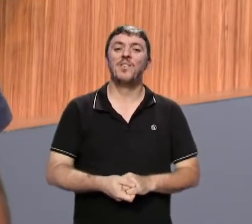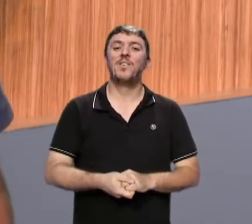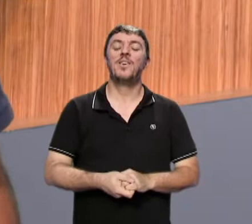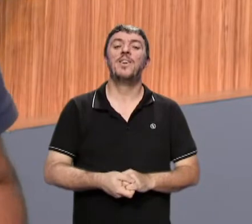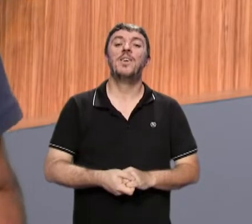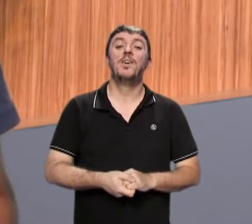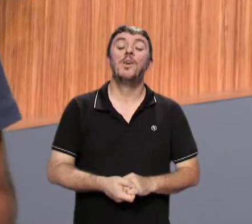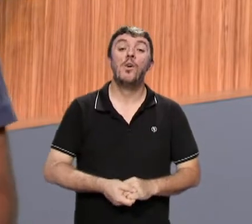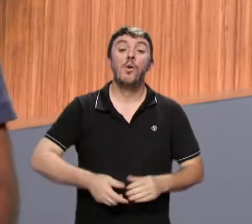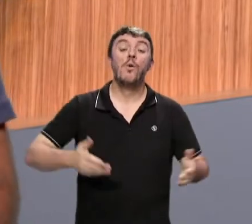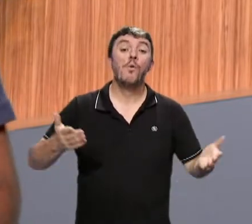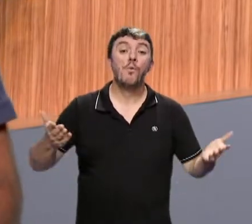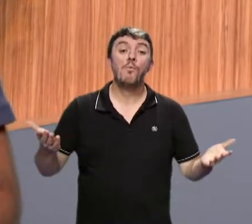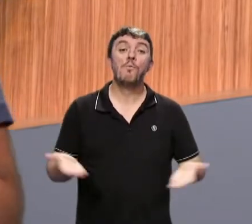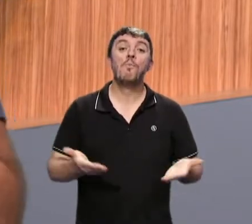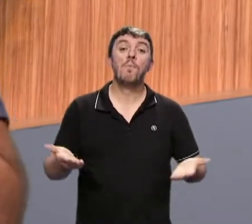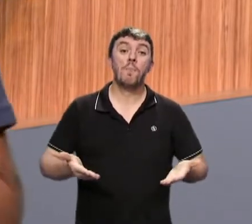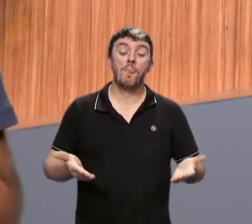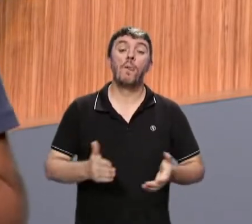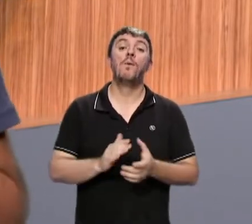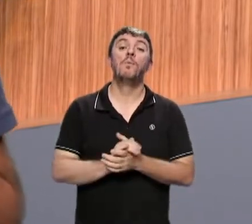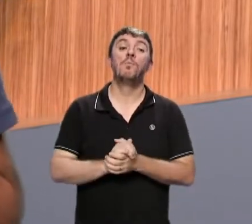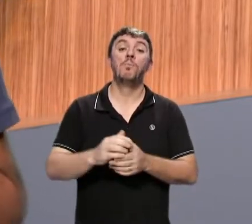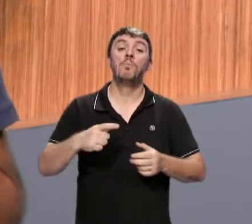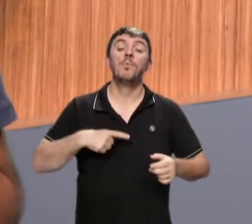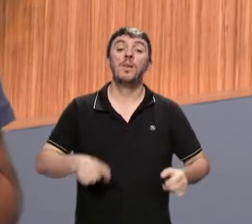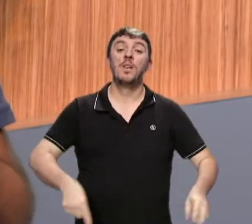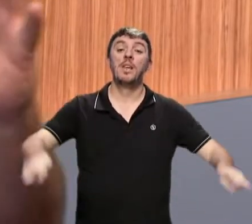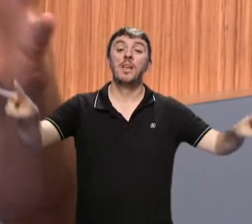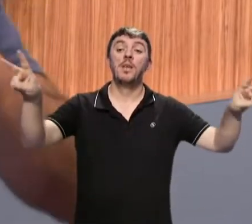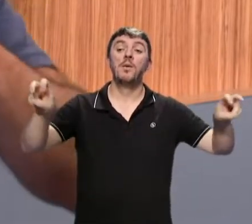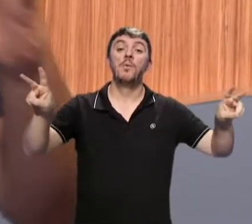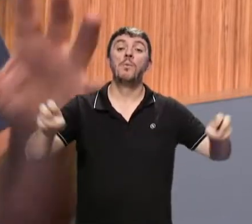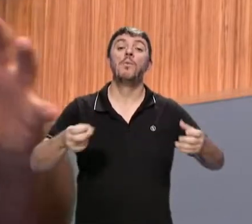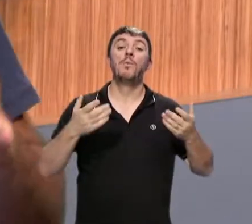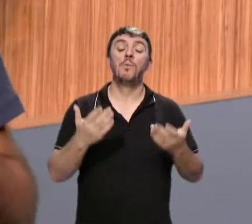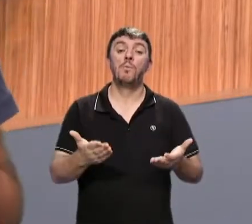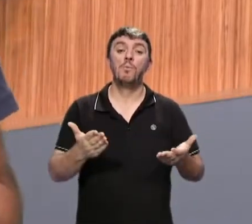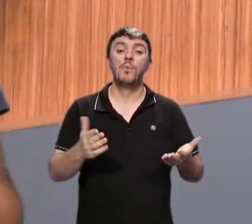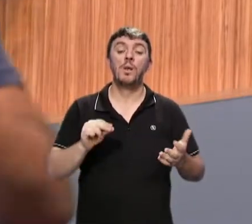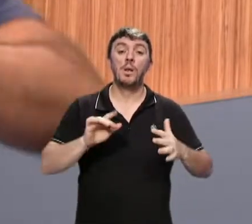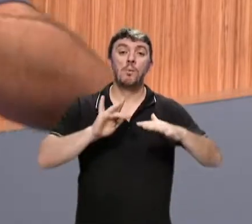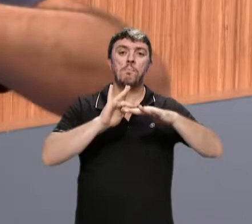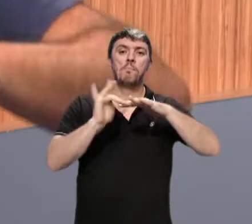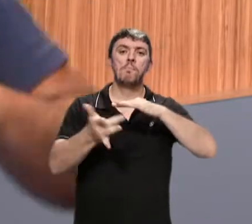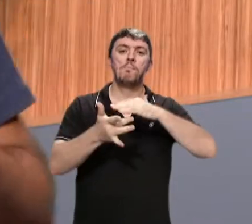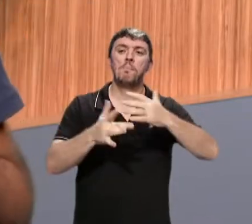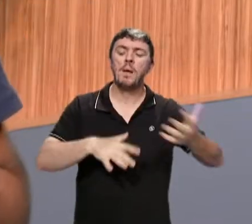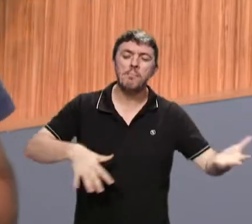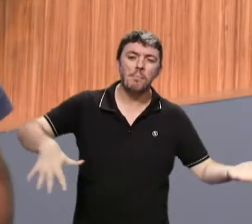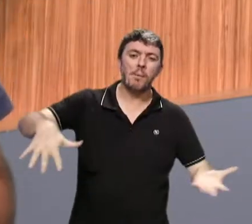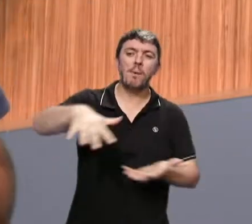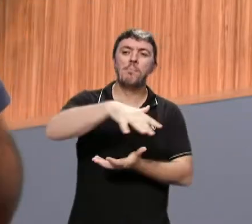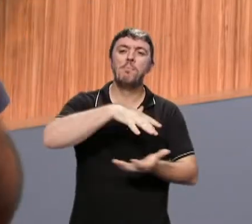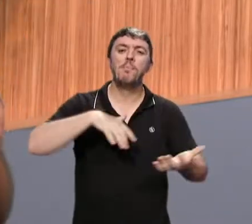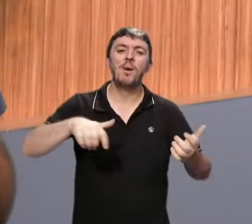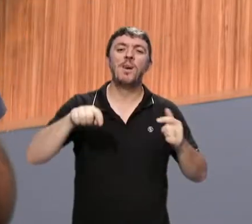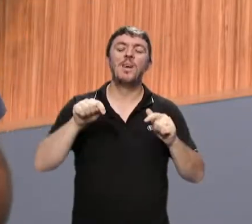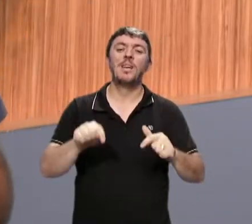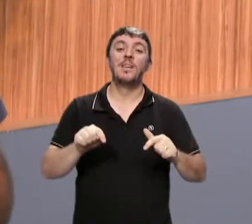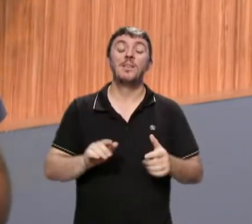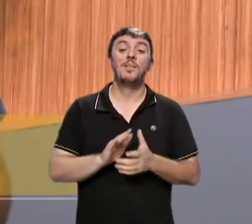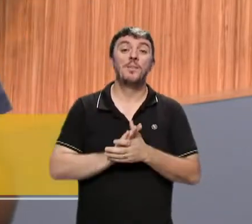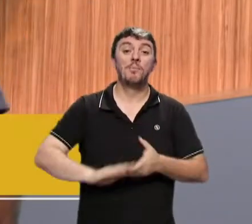Olha, no programa de hoje, a gente vai falar sobre um assunto que tem movimentado as redes sociais, inclusive essa rede social, que é